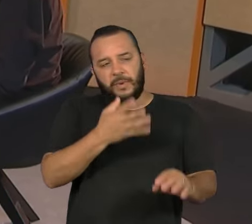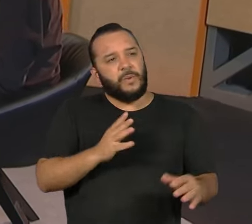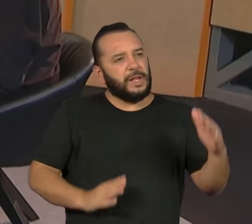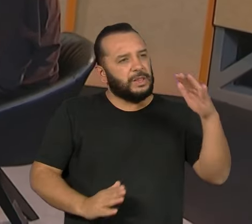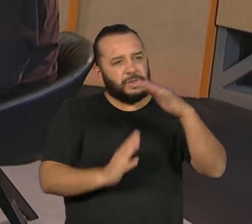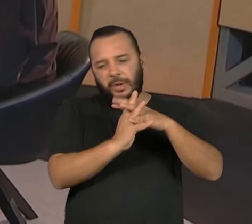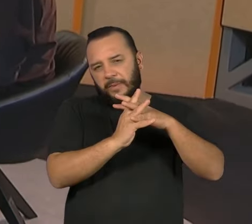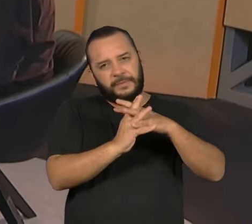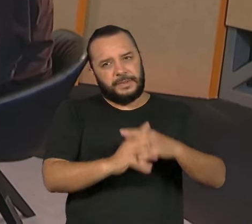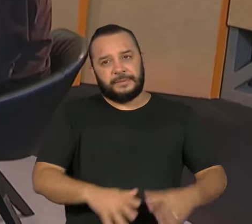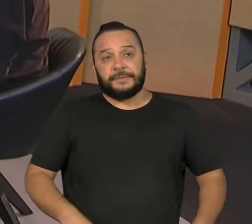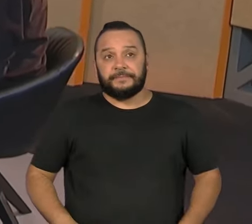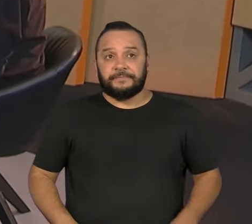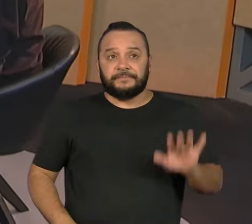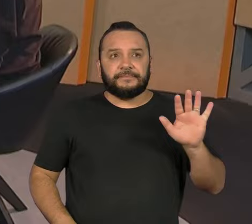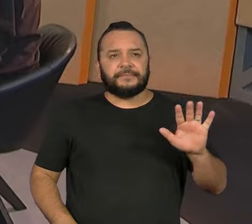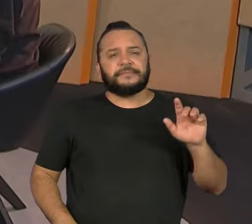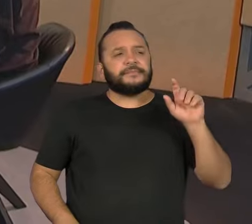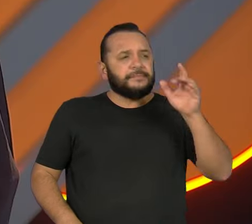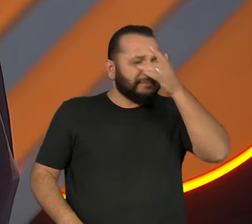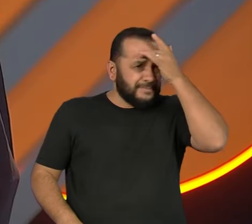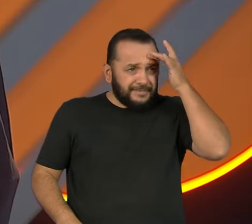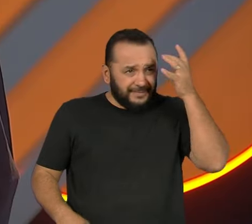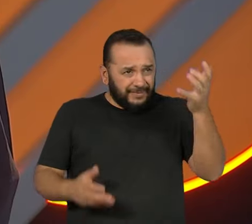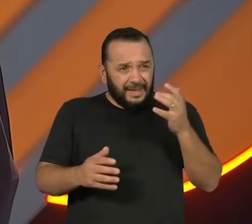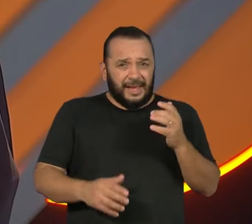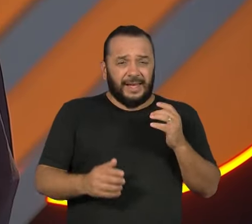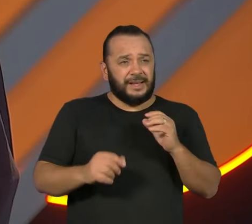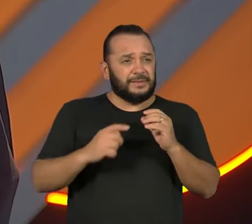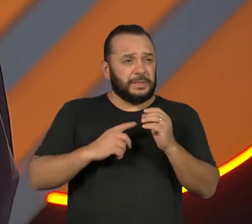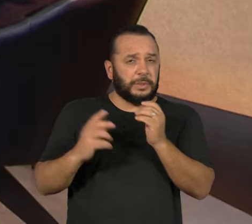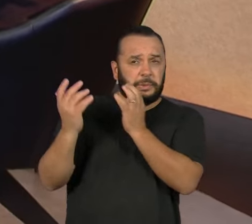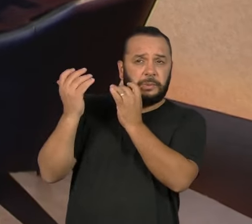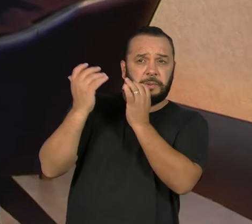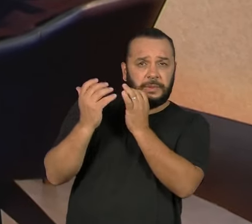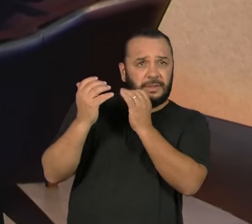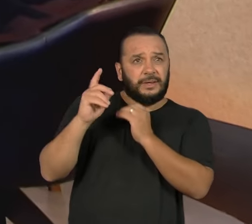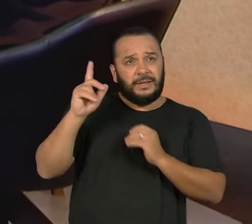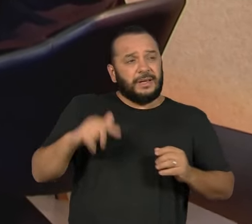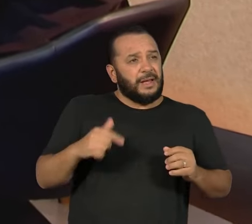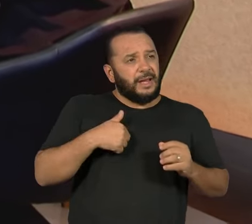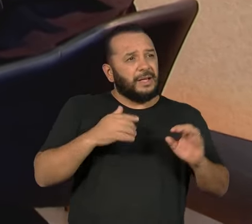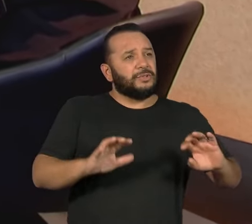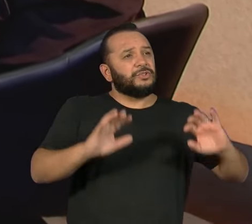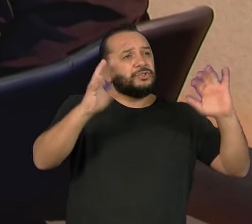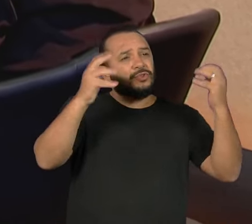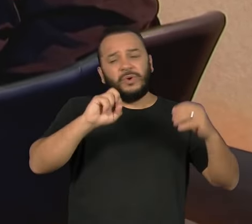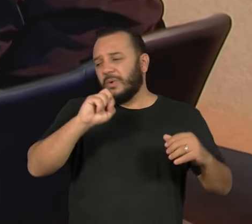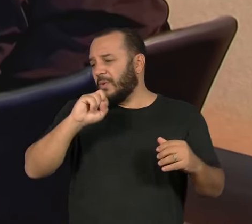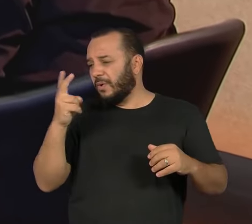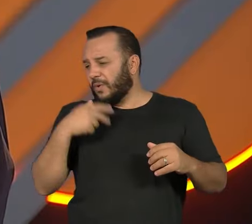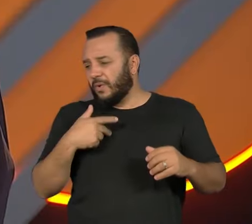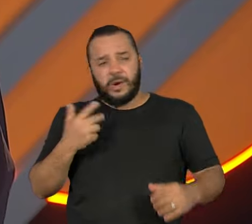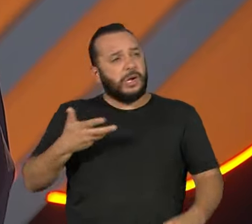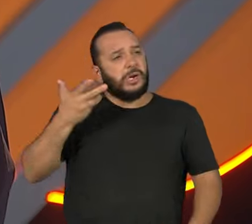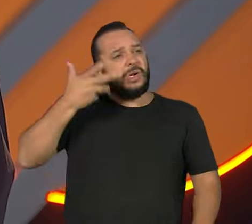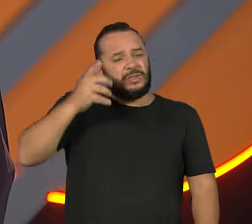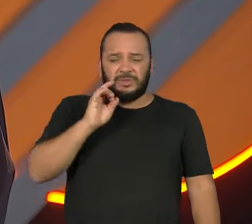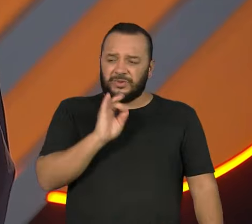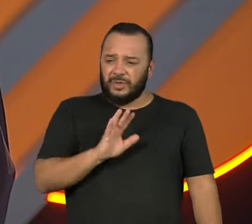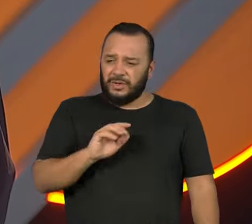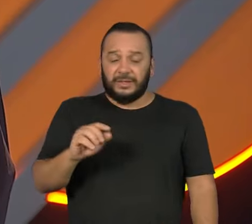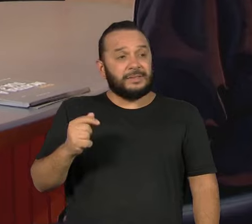aí eu falei, bom, só que, cara, quem é que quer um flautista? Flautista ou é músico erudito ou vai tocar em roda de choro e olha lá, tal, isso aqui é muito restrito. E eu falei, pô, então